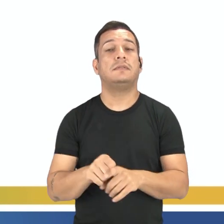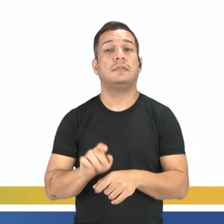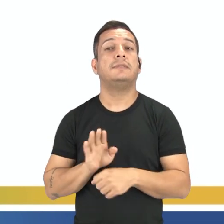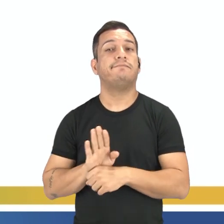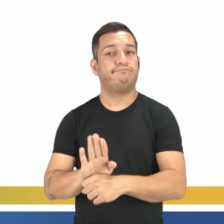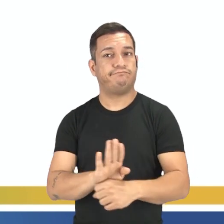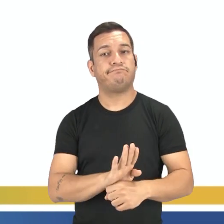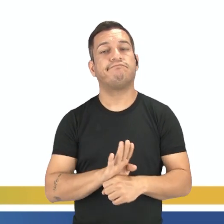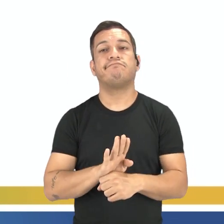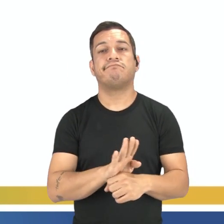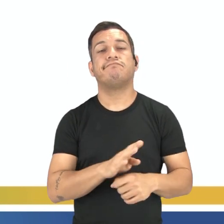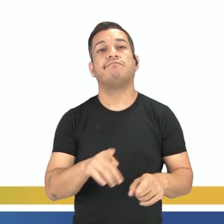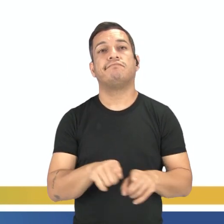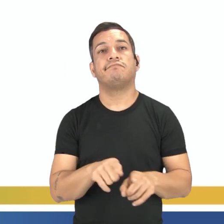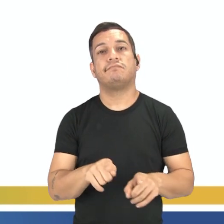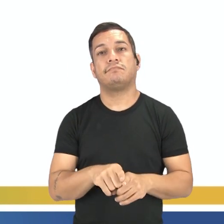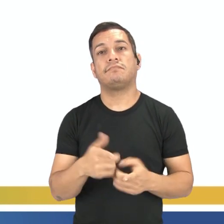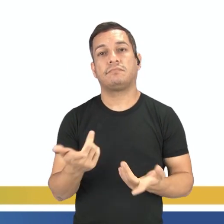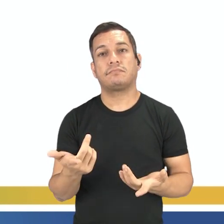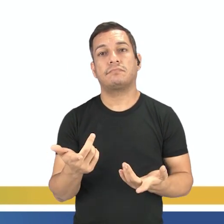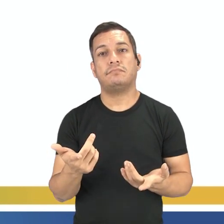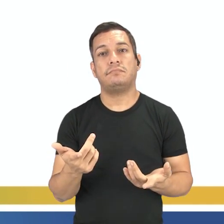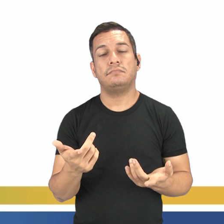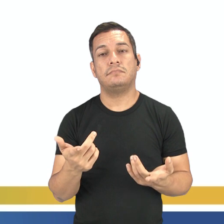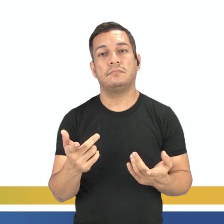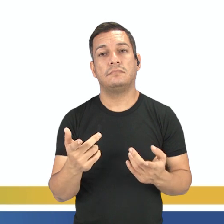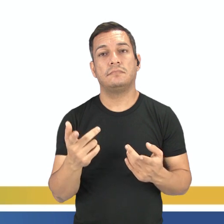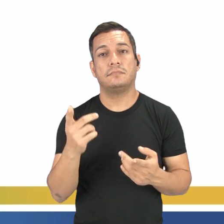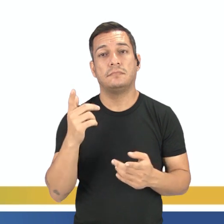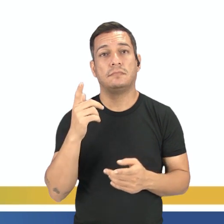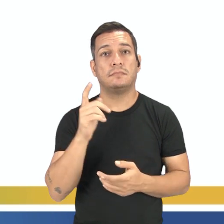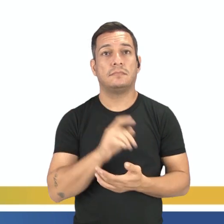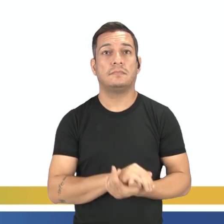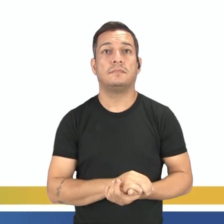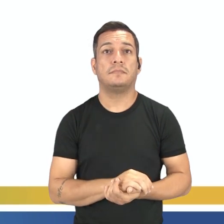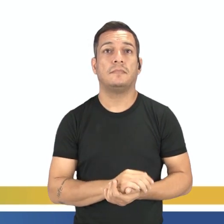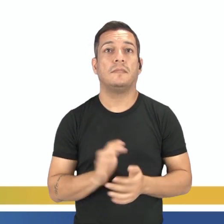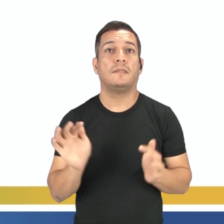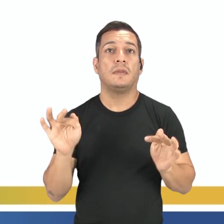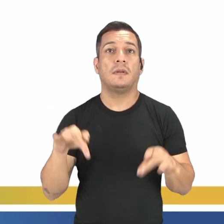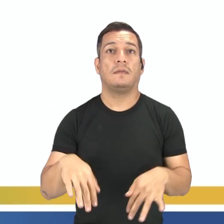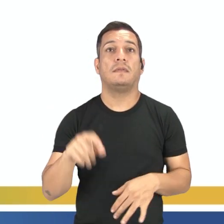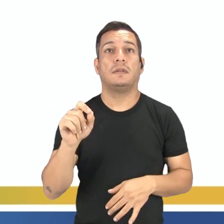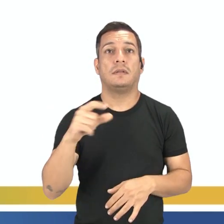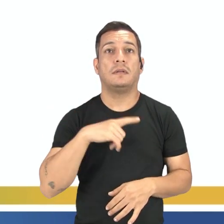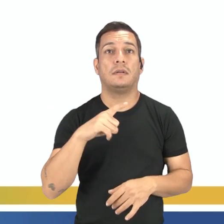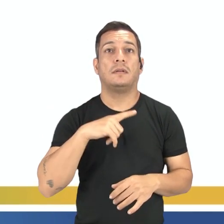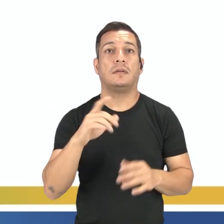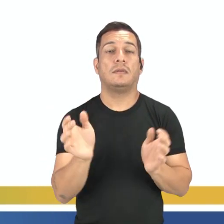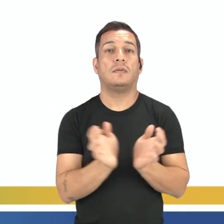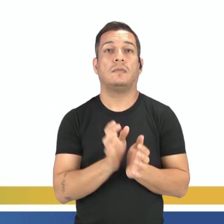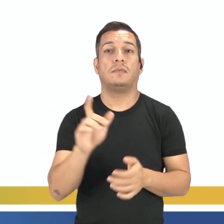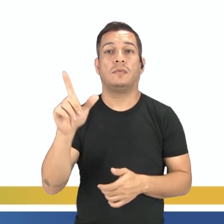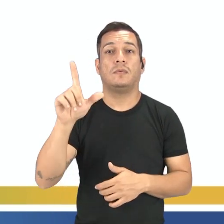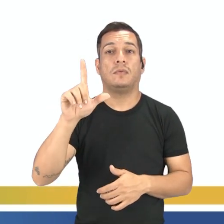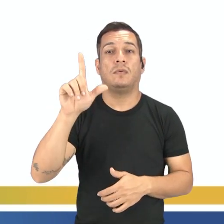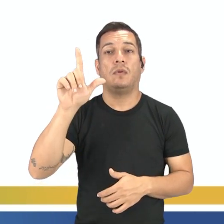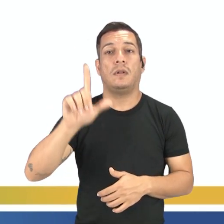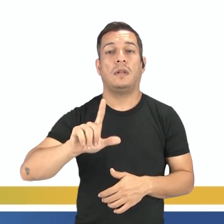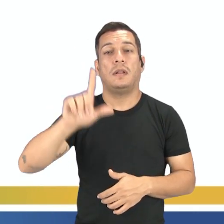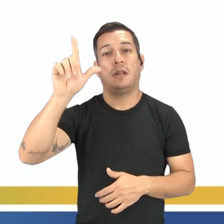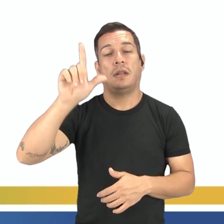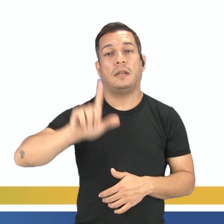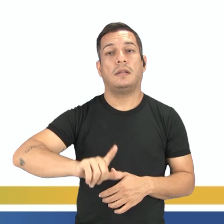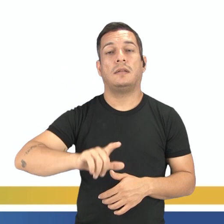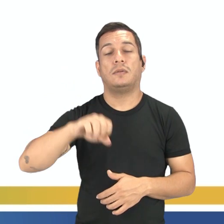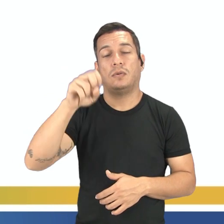contrapartida de dar sua ajuda humanitária para lá também. E, por fim, o grupo do leste europeu representado